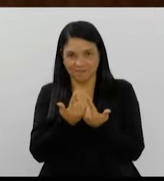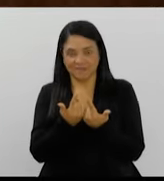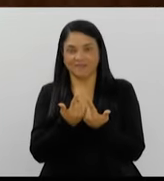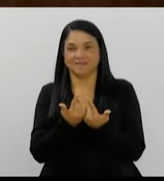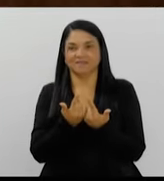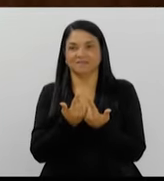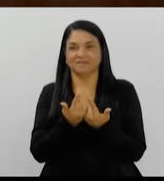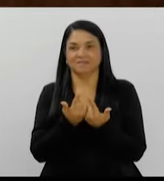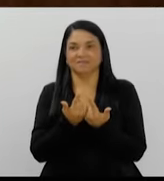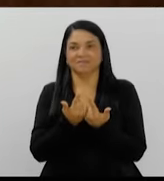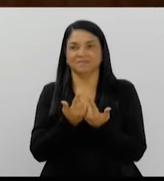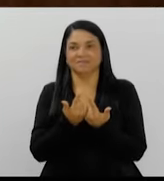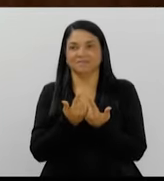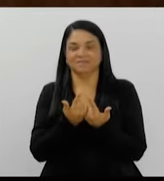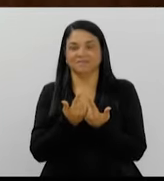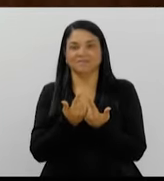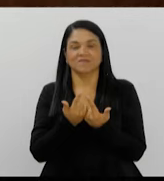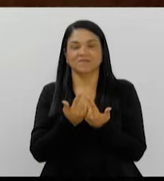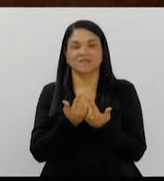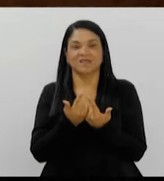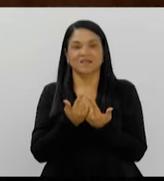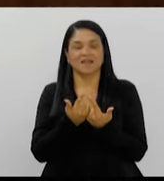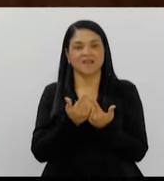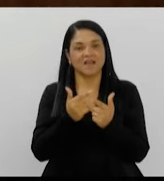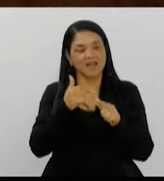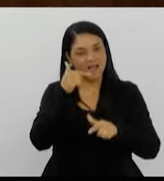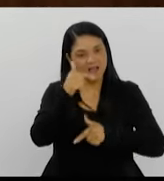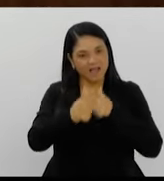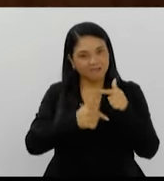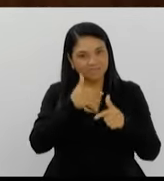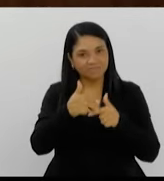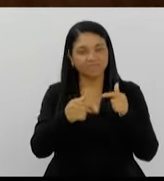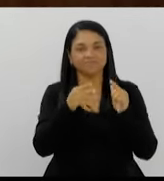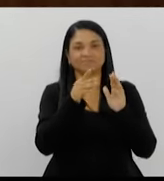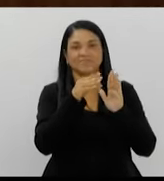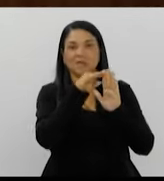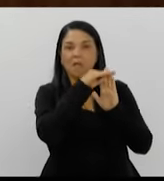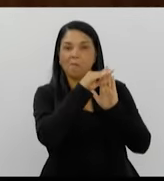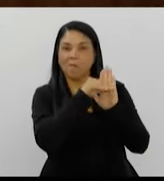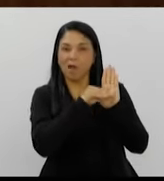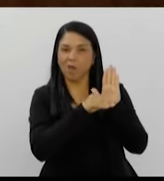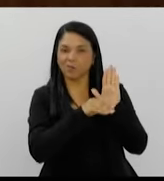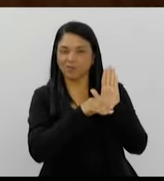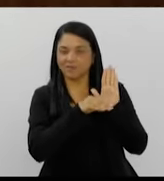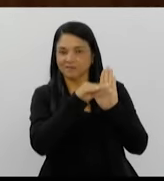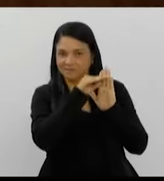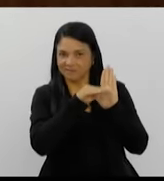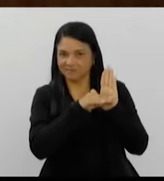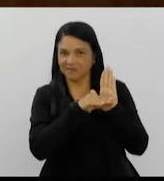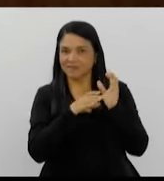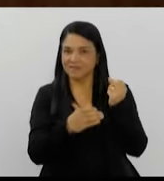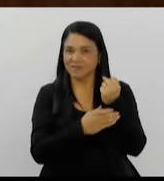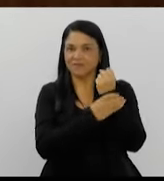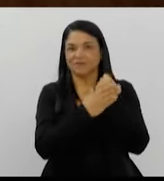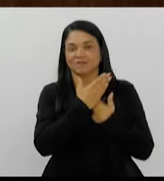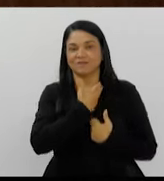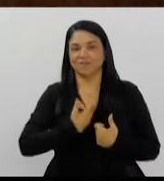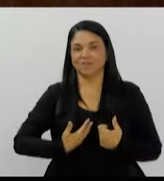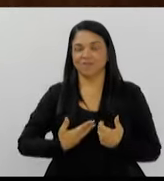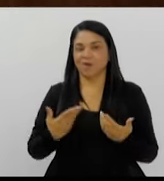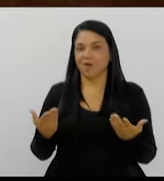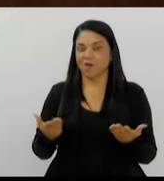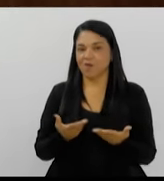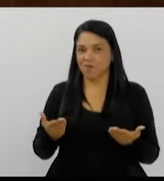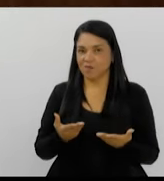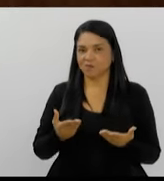Legislativa a serviço da pauta Segurança Pública que hoje é o carro chefe no estado